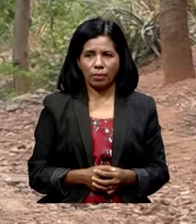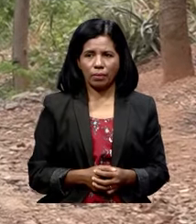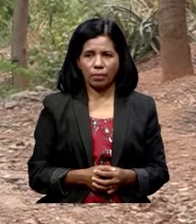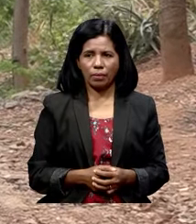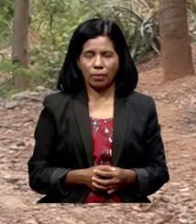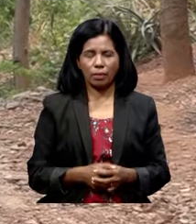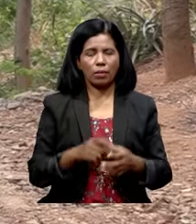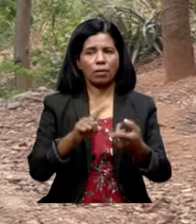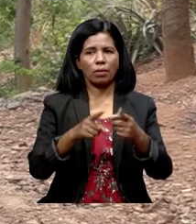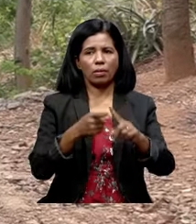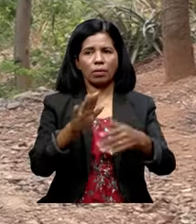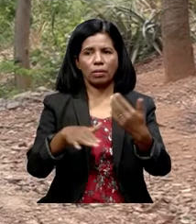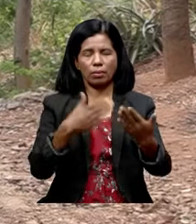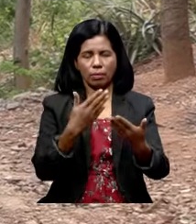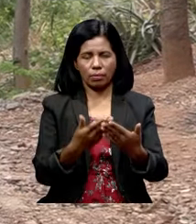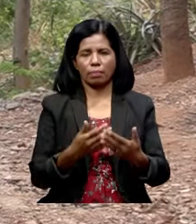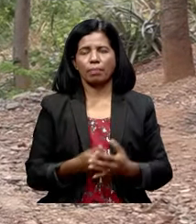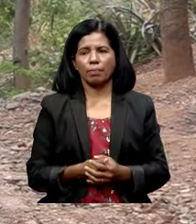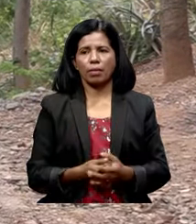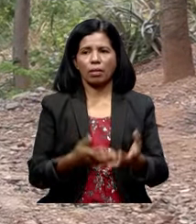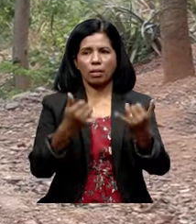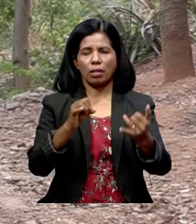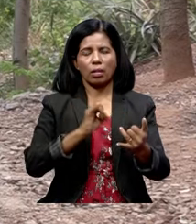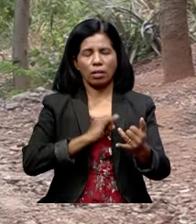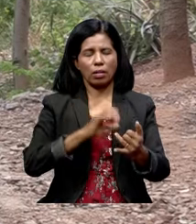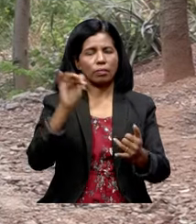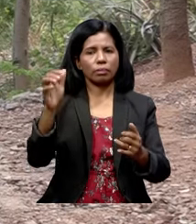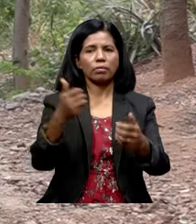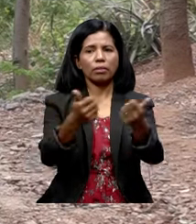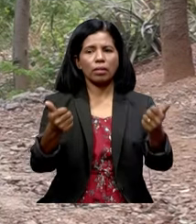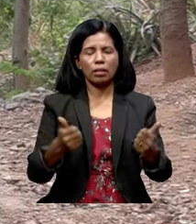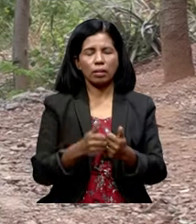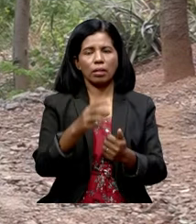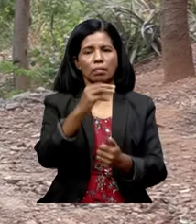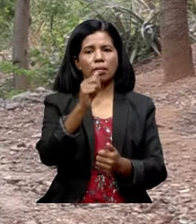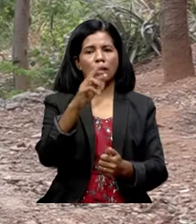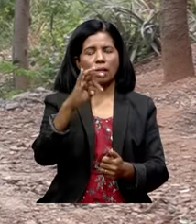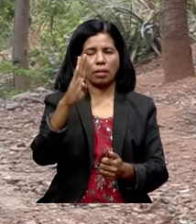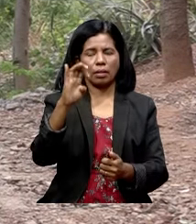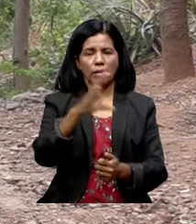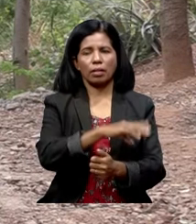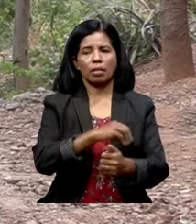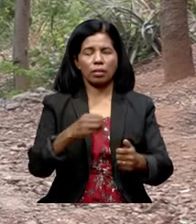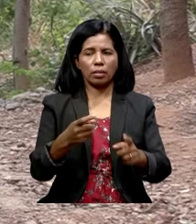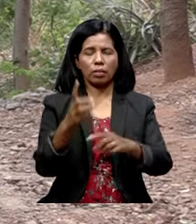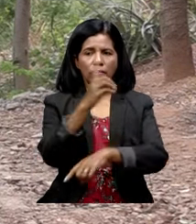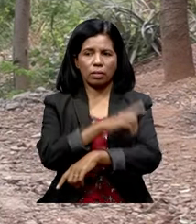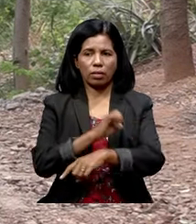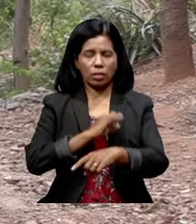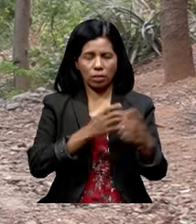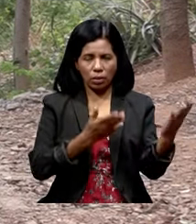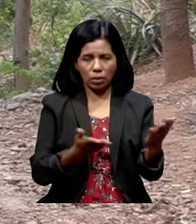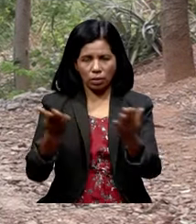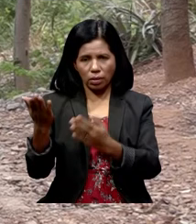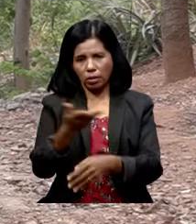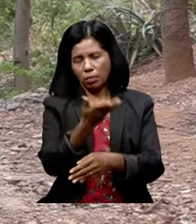Maluk ouvintes no telespectadores. Dadaune hau ia aldeia Marabia. Ia edição de hoje, hau silori e